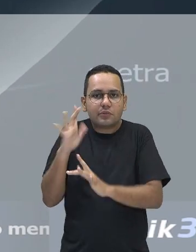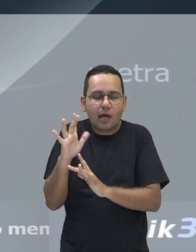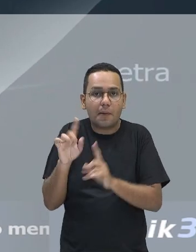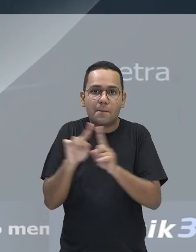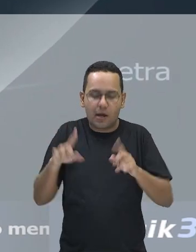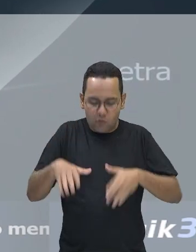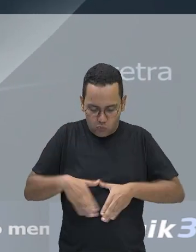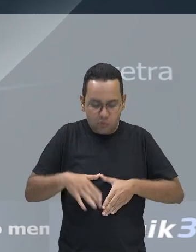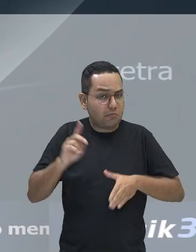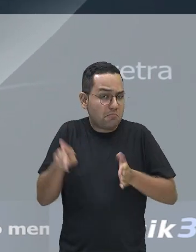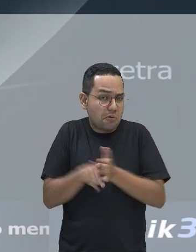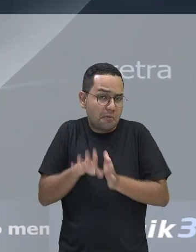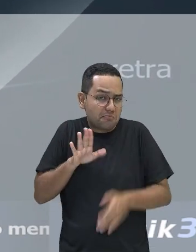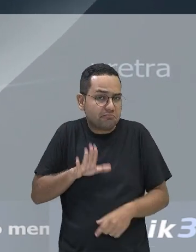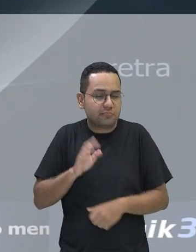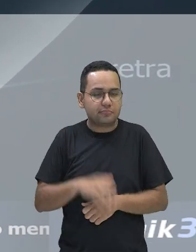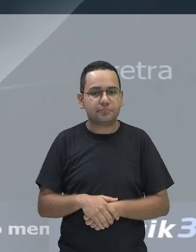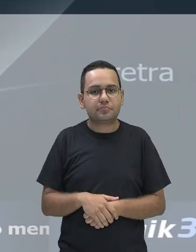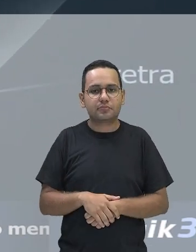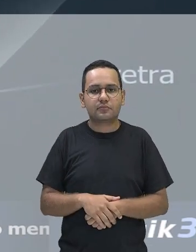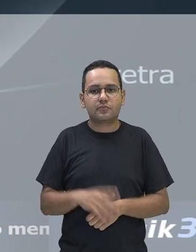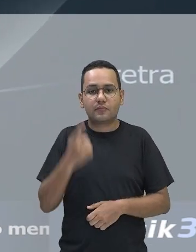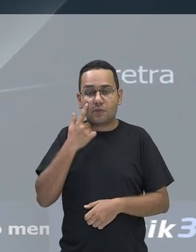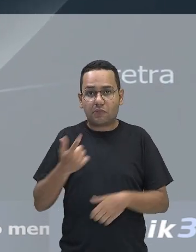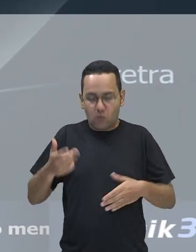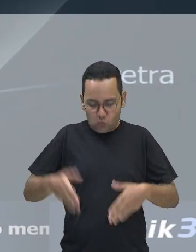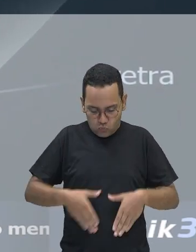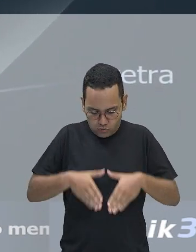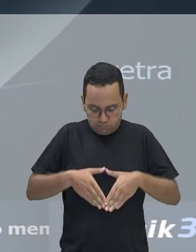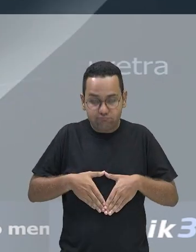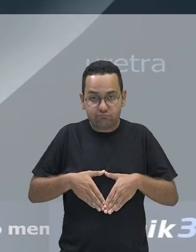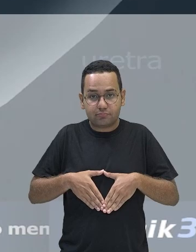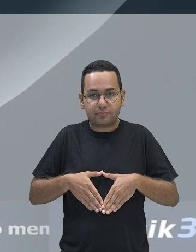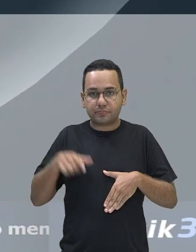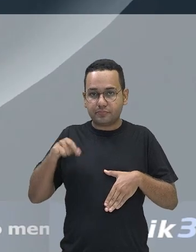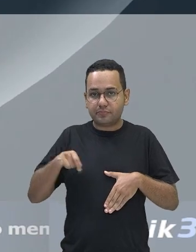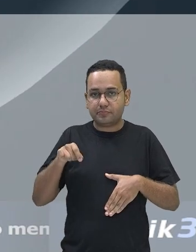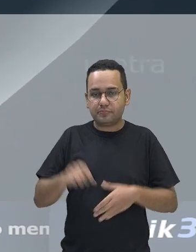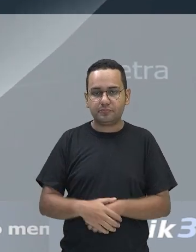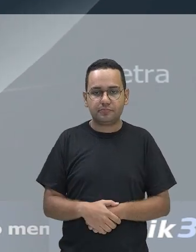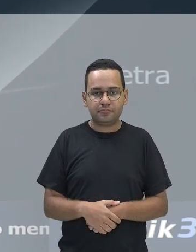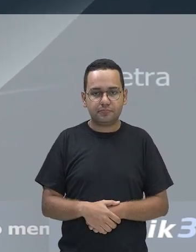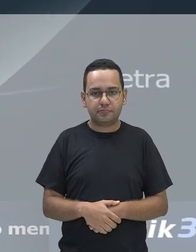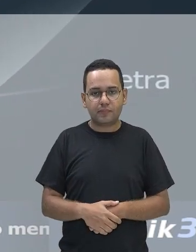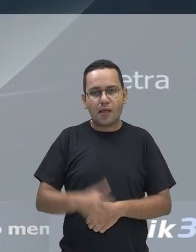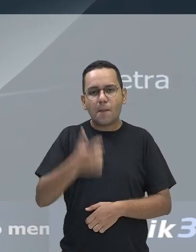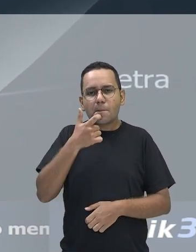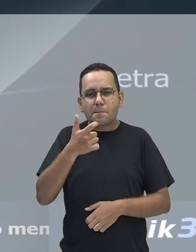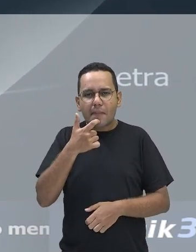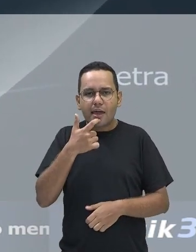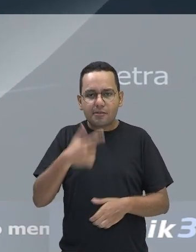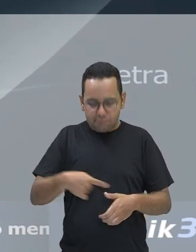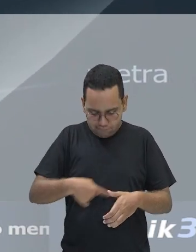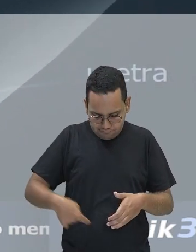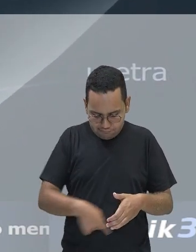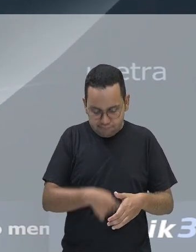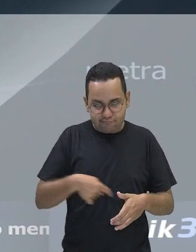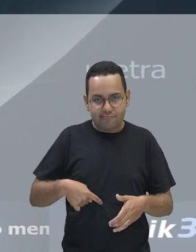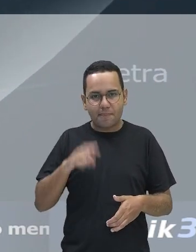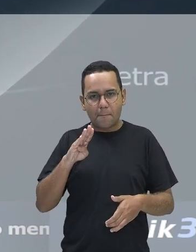a gente tem o útero, né, na parte superior, ele está localizado aí próximo da bexiga, como aparece na